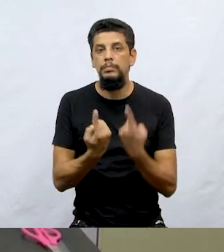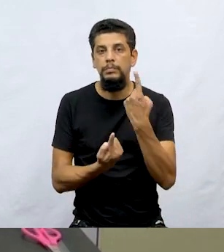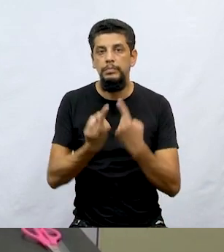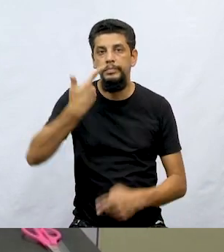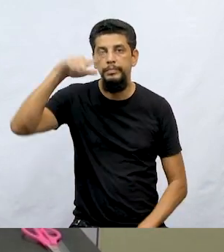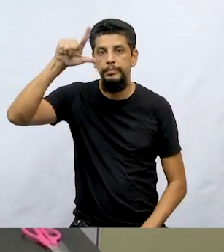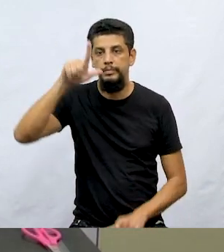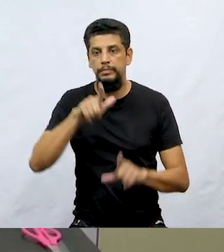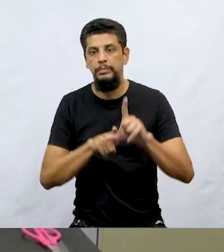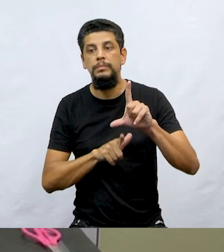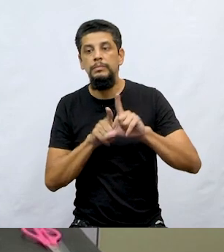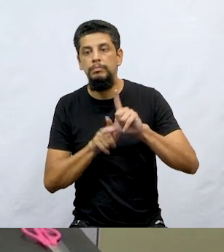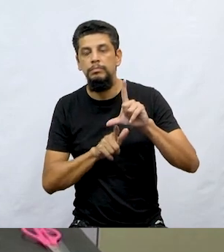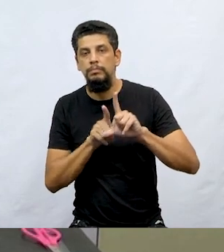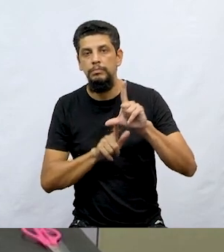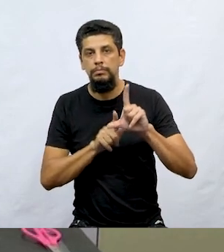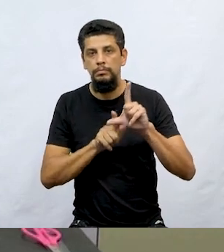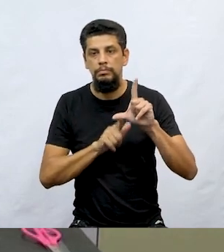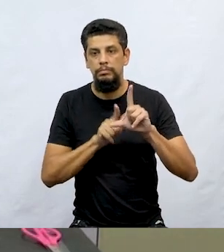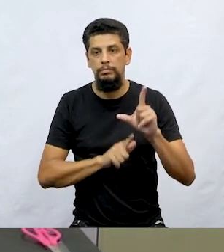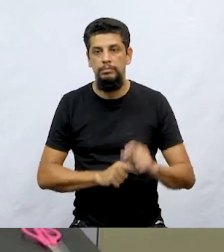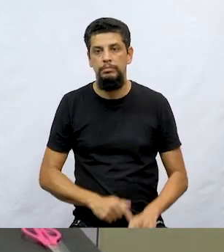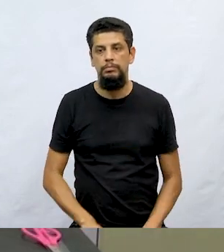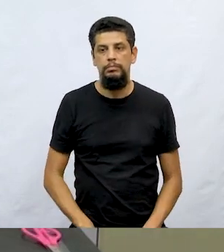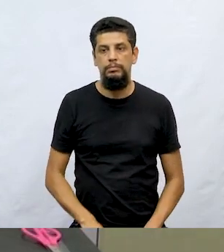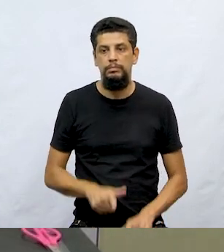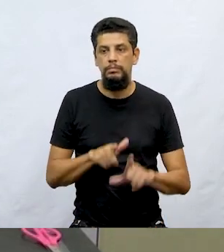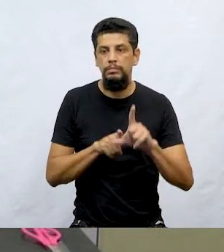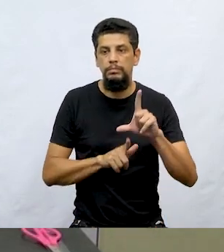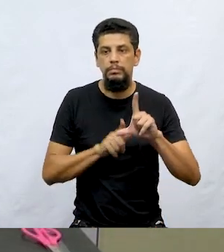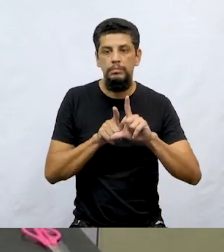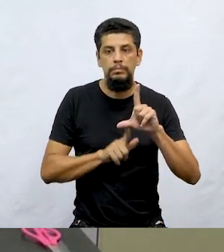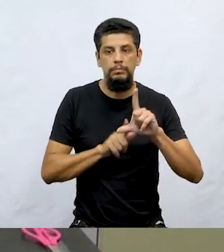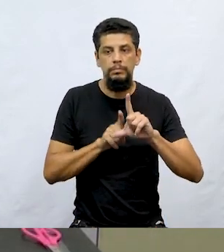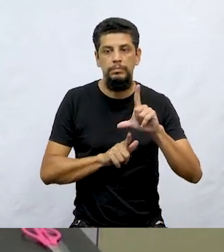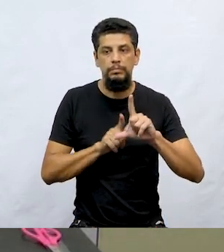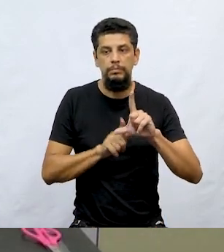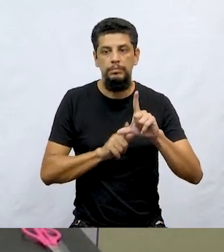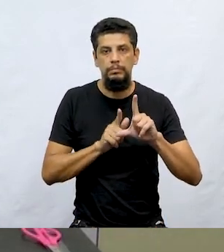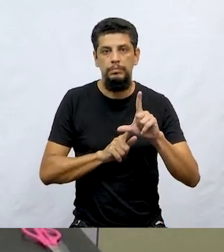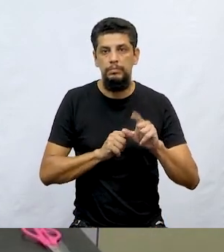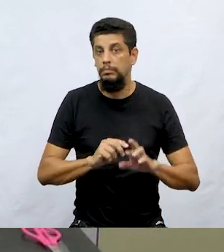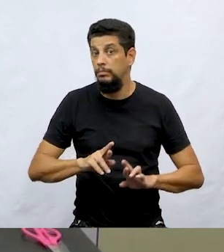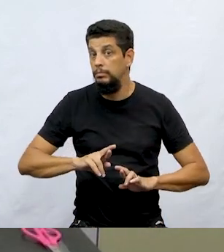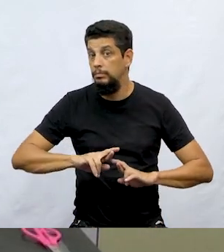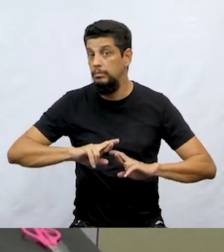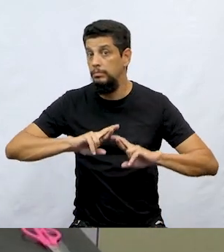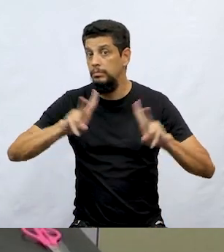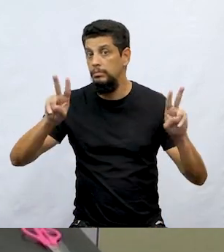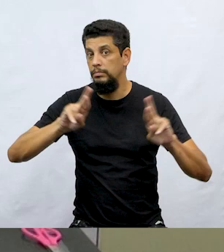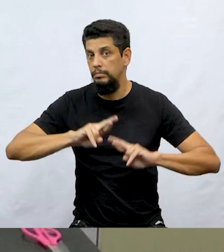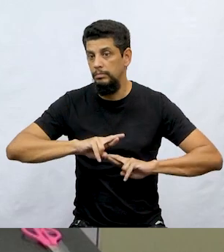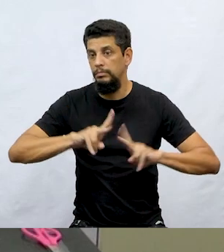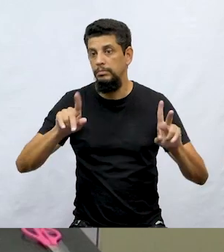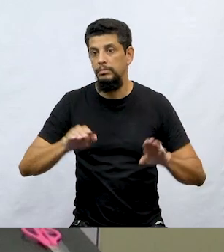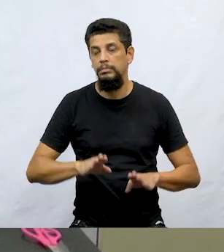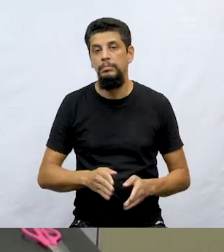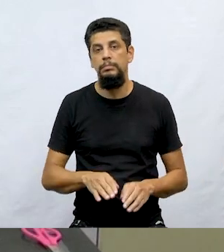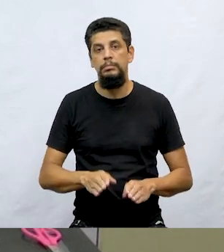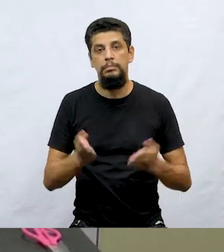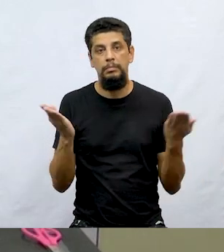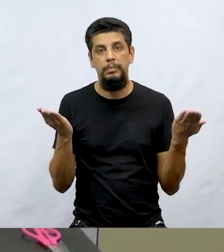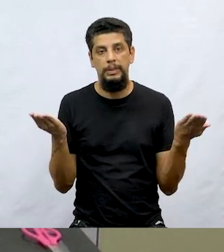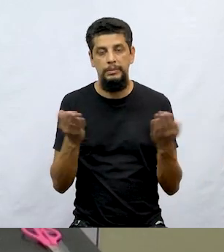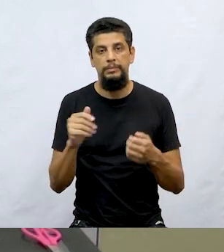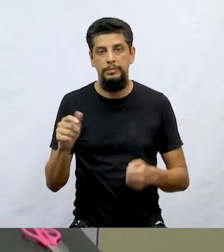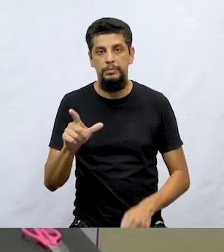Qual é a próxima letra, professora? Próxima letra é uma letra um pouquinho diferente. Mas ela